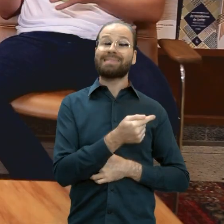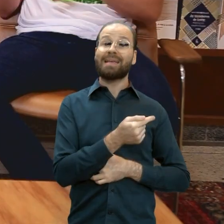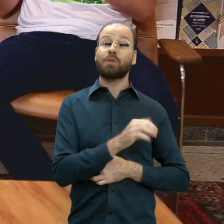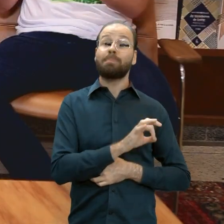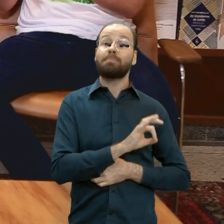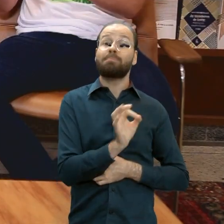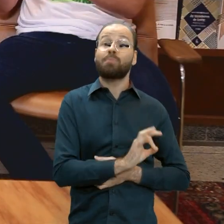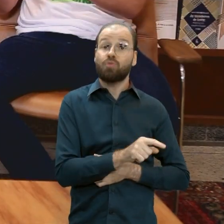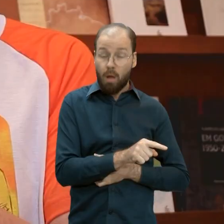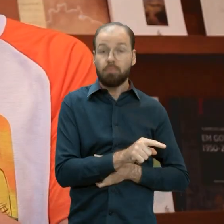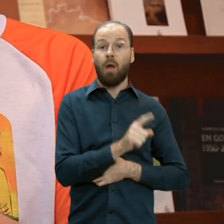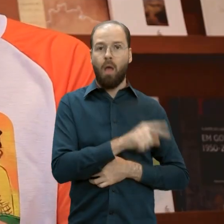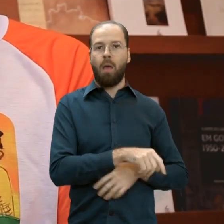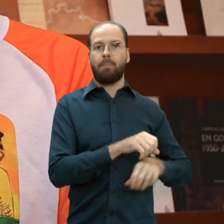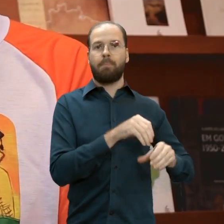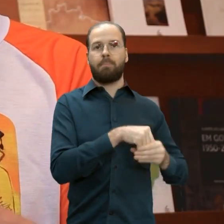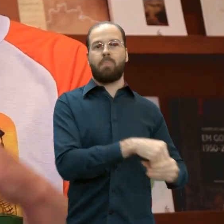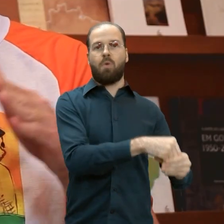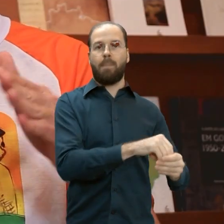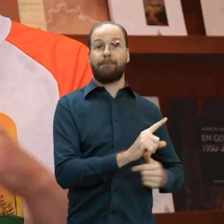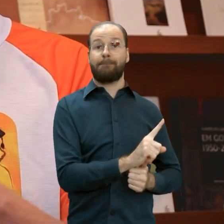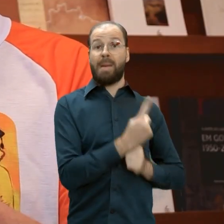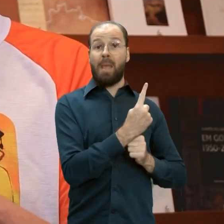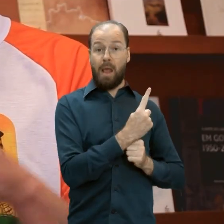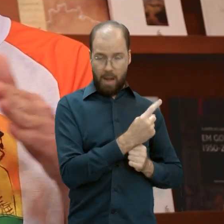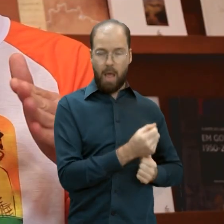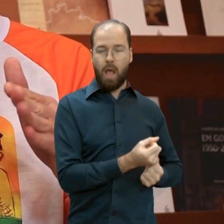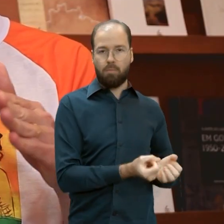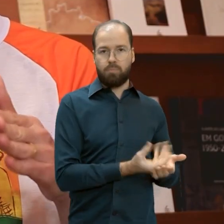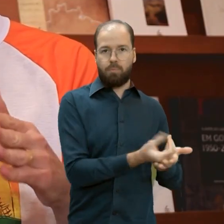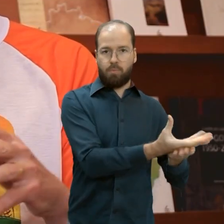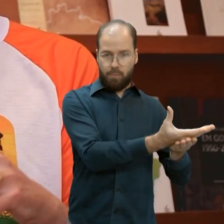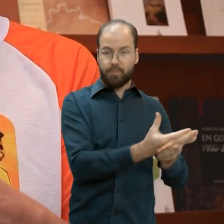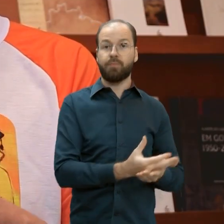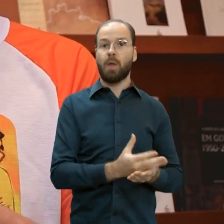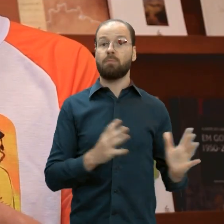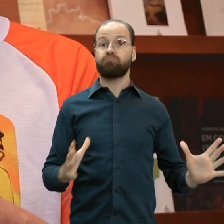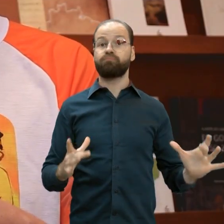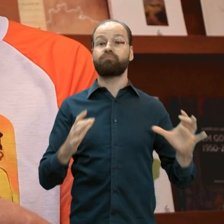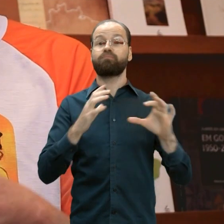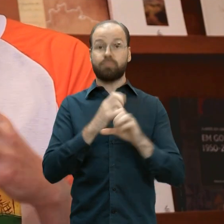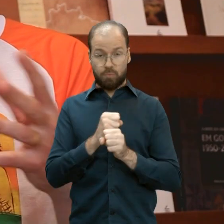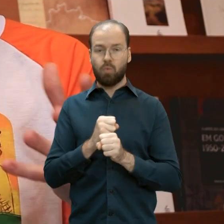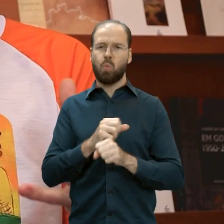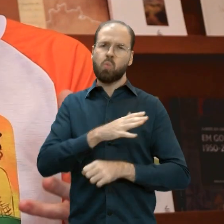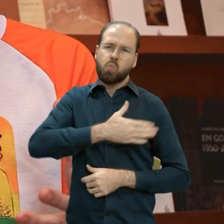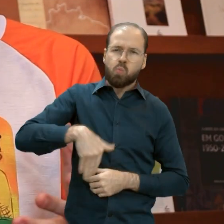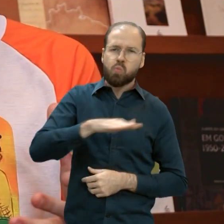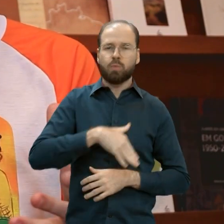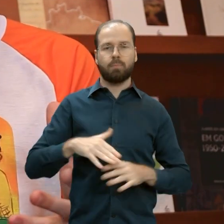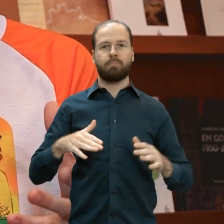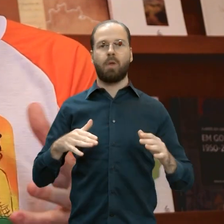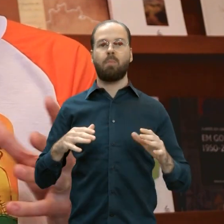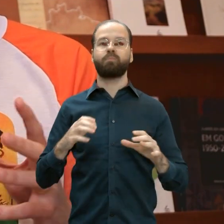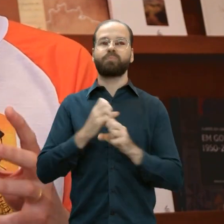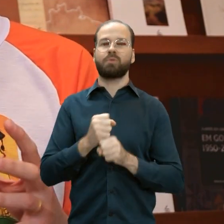PIB está na produção primária. Quando a gente soma aí o setor industrial do agronegócio, a gente vai para próximo de 27%. Então tem